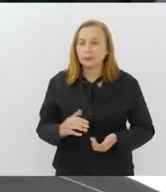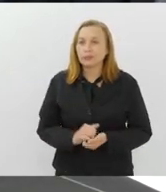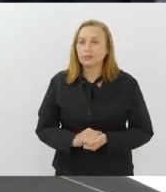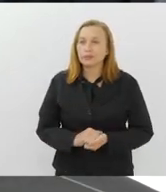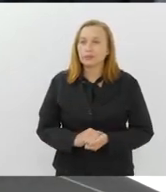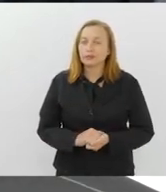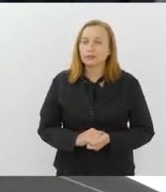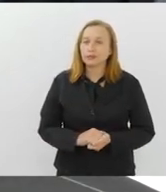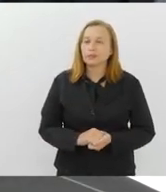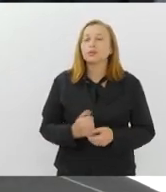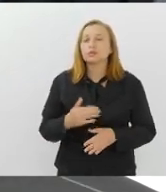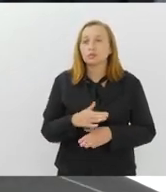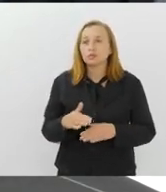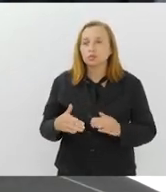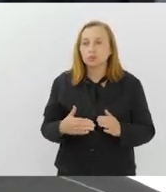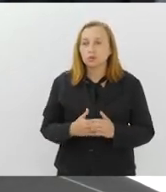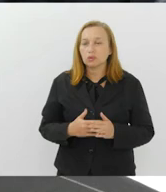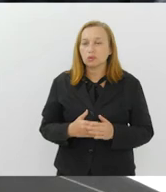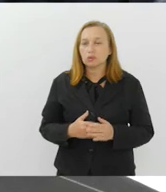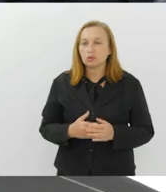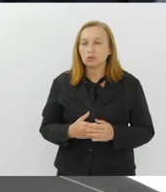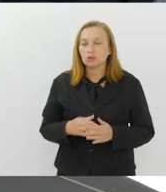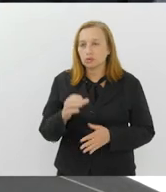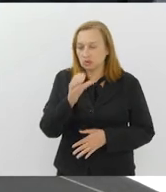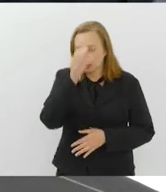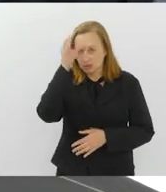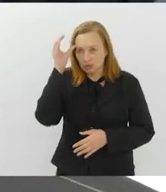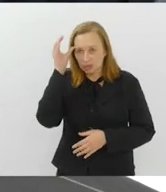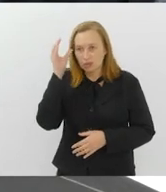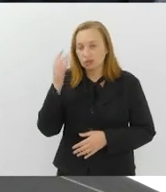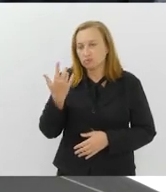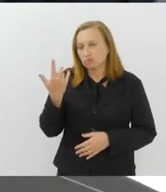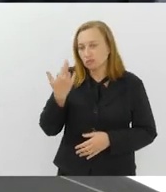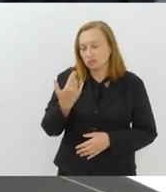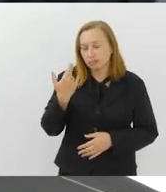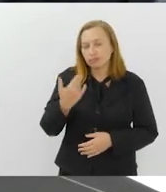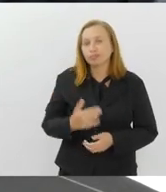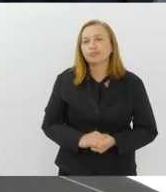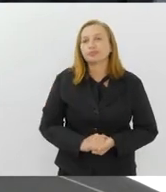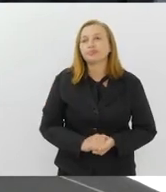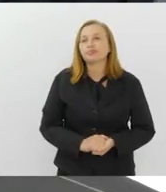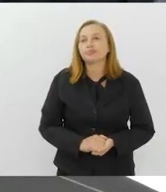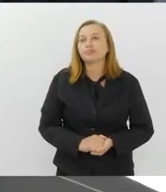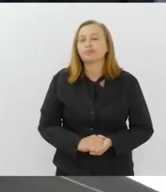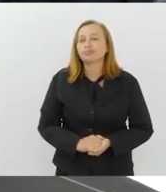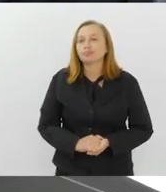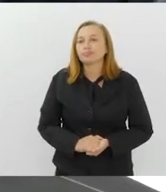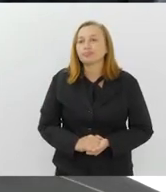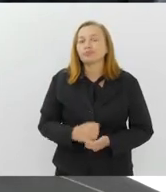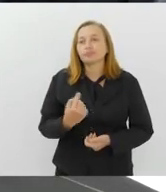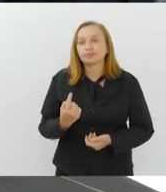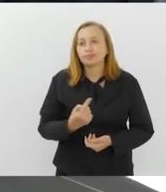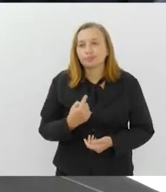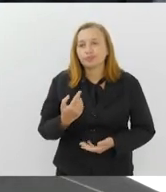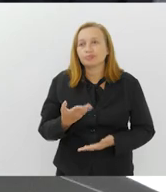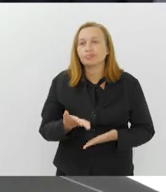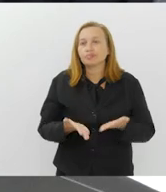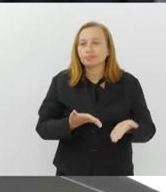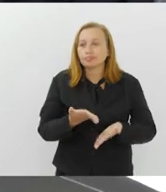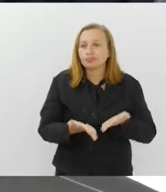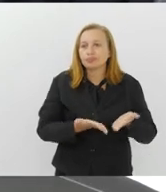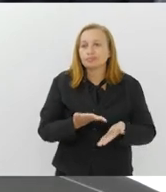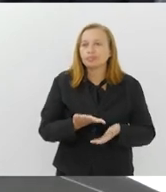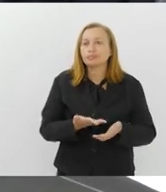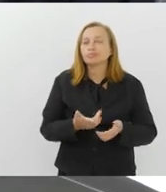modalidade, todos os nossos beneficiários, eles são muito comuns. Nós tratamos sempre como uma